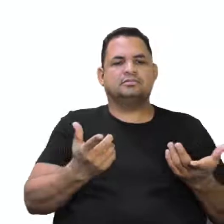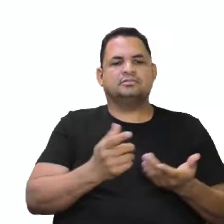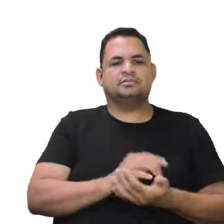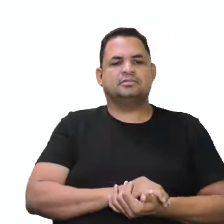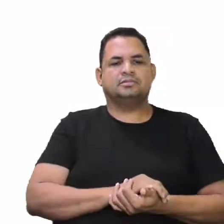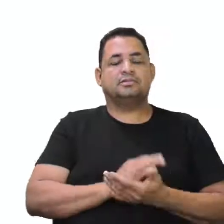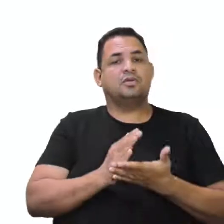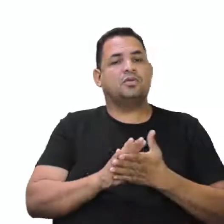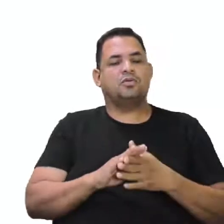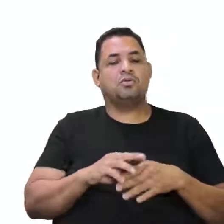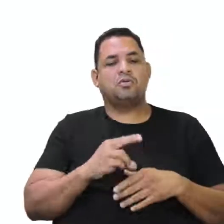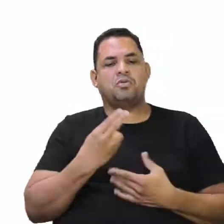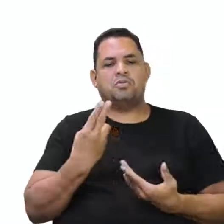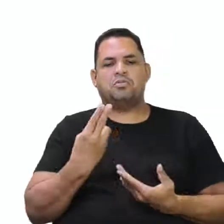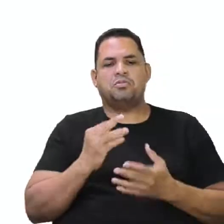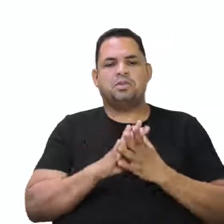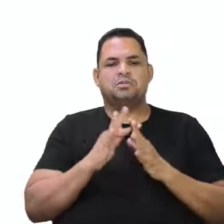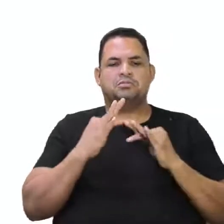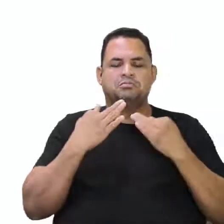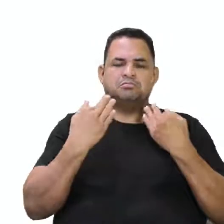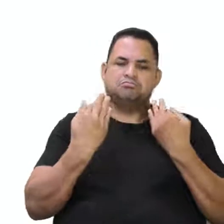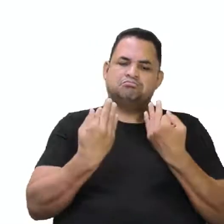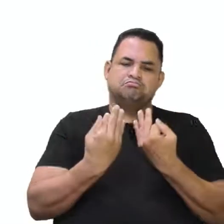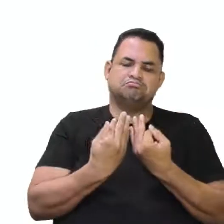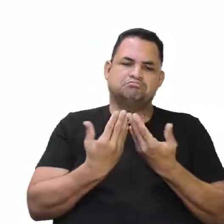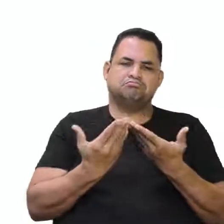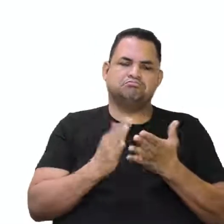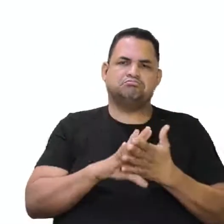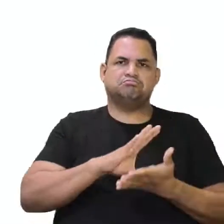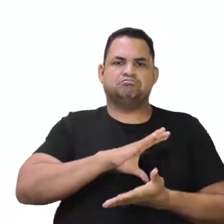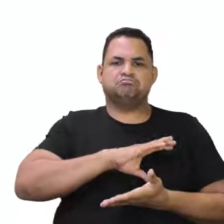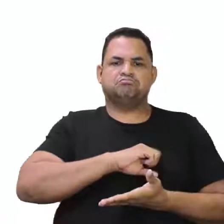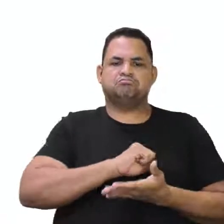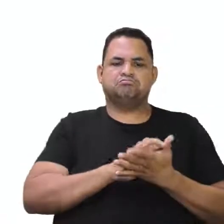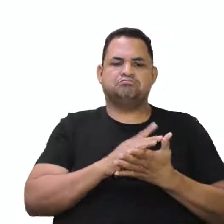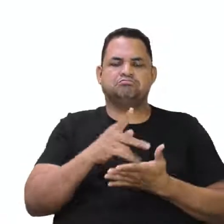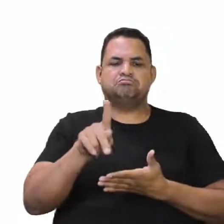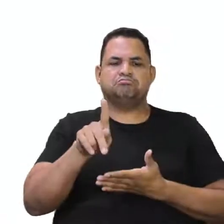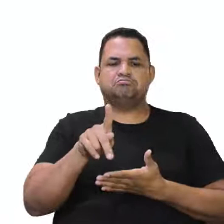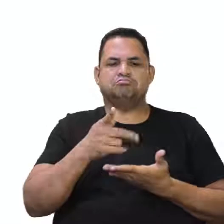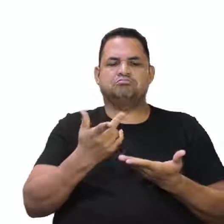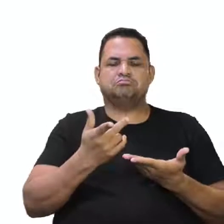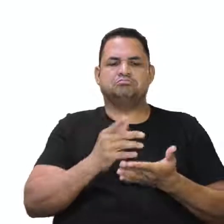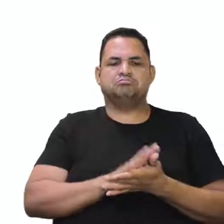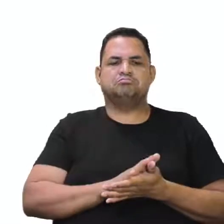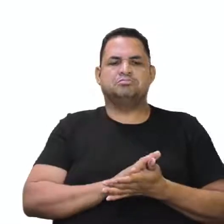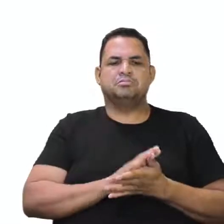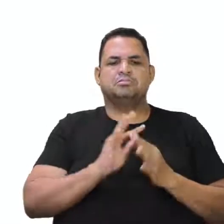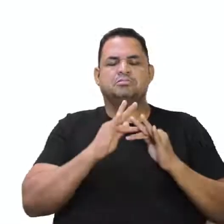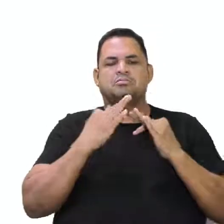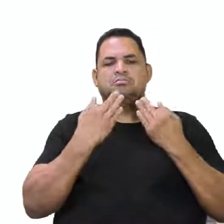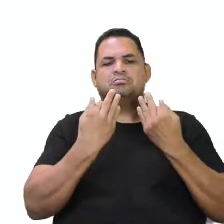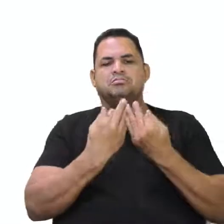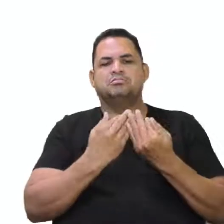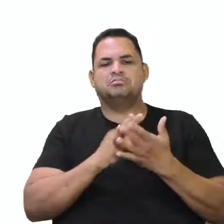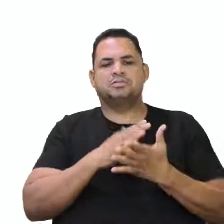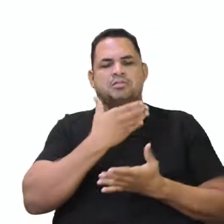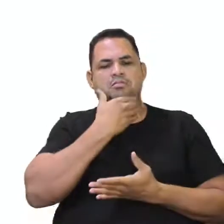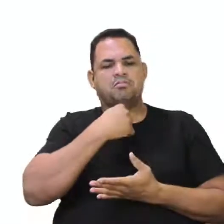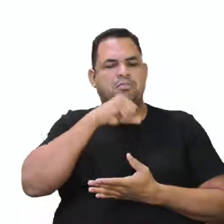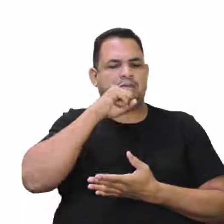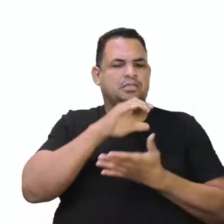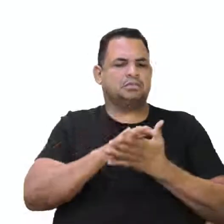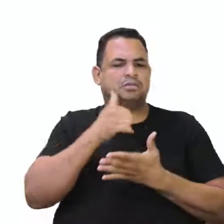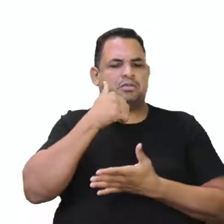Ou familial, ou seja, o amor pela sua família, pelo seu dad, seu pai,